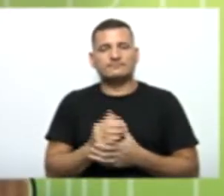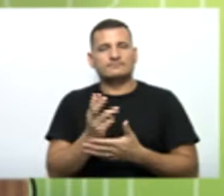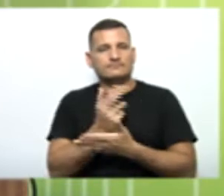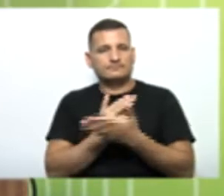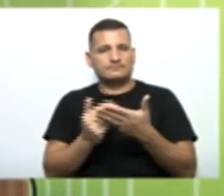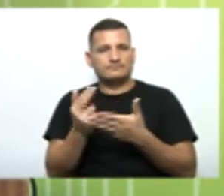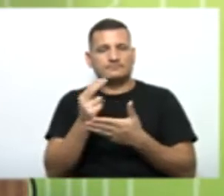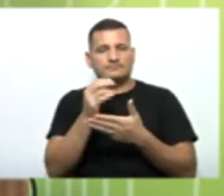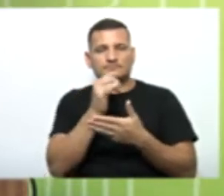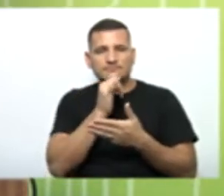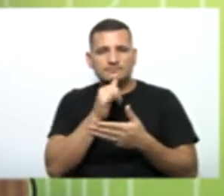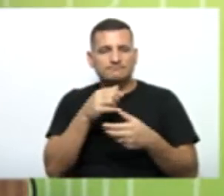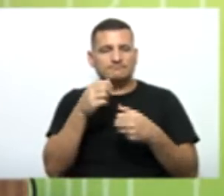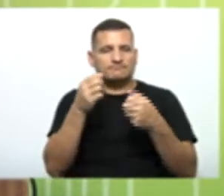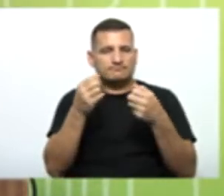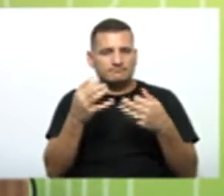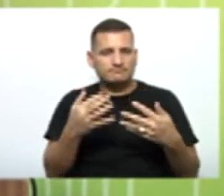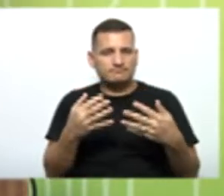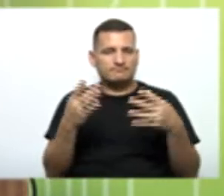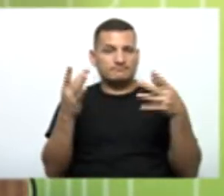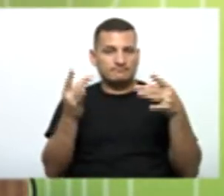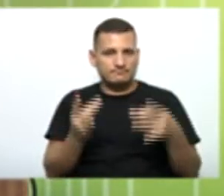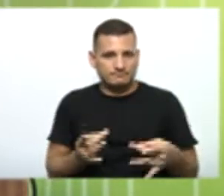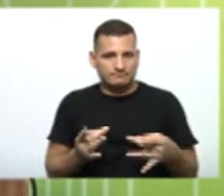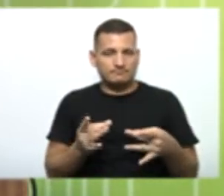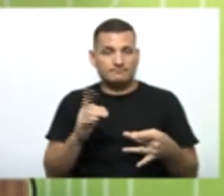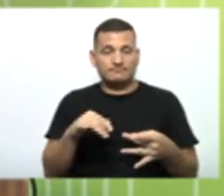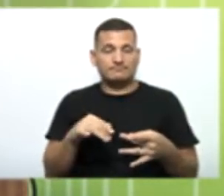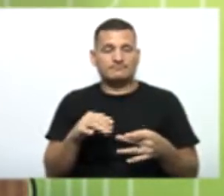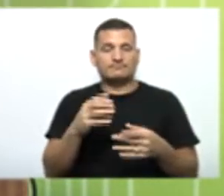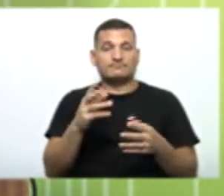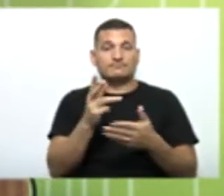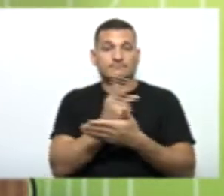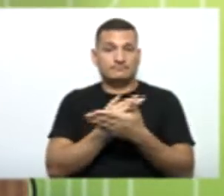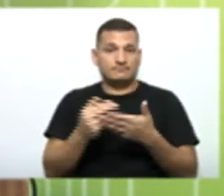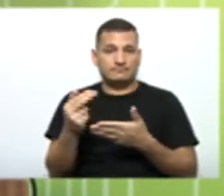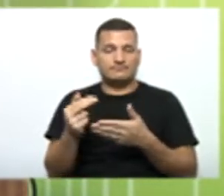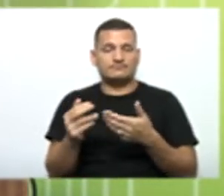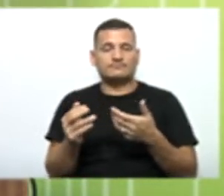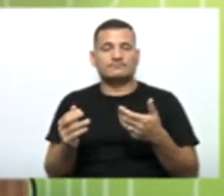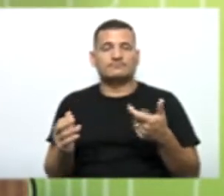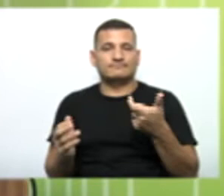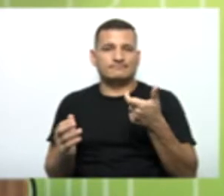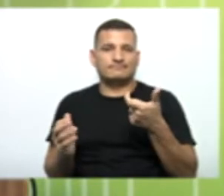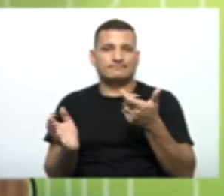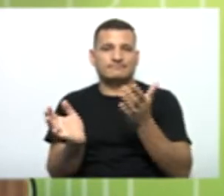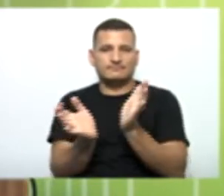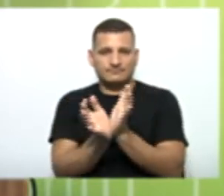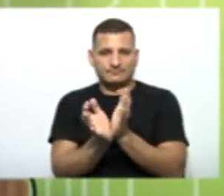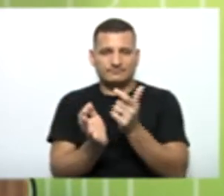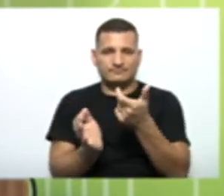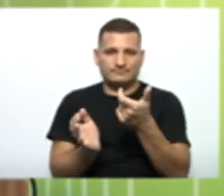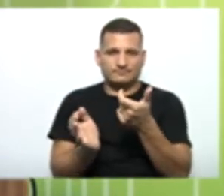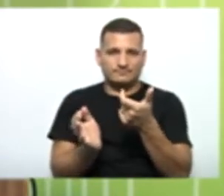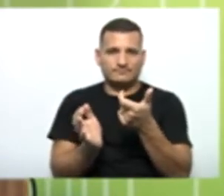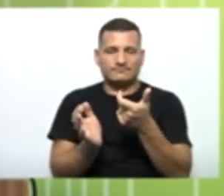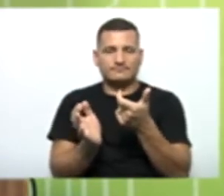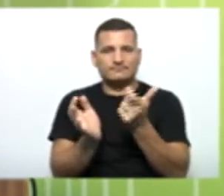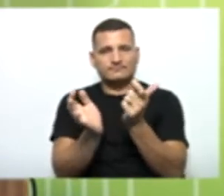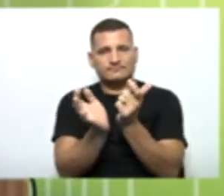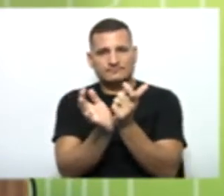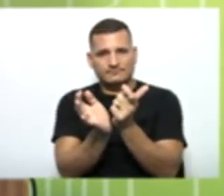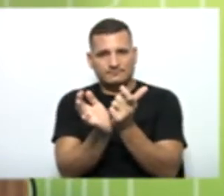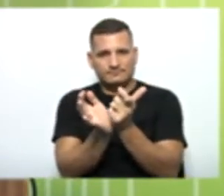exemplificando, mostrando para vocês com mais detalhe, é o diagrama de classe, certo? Então, assim, vocês não vão ter muita